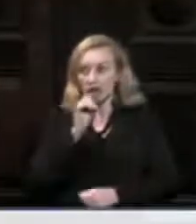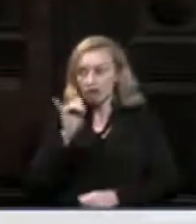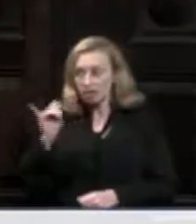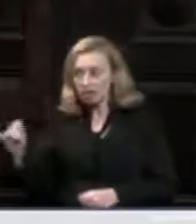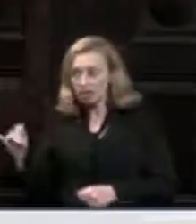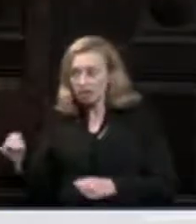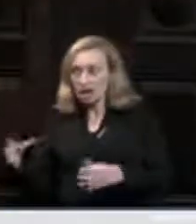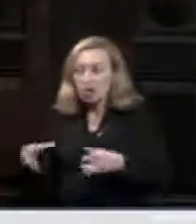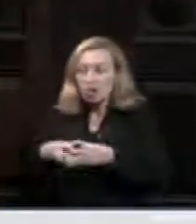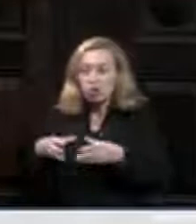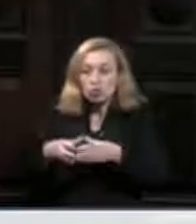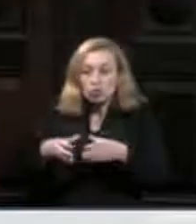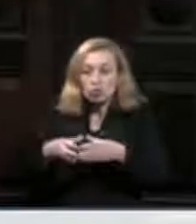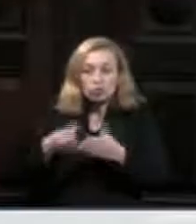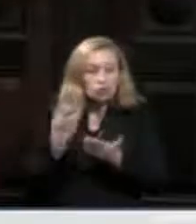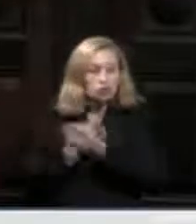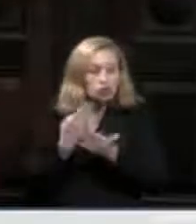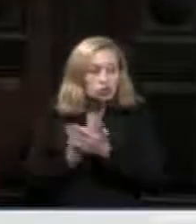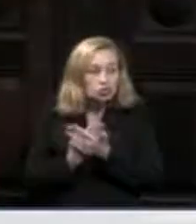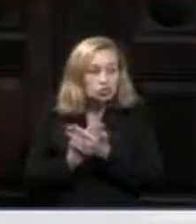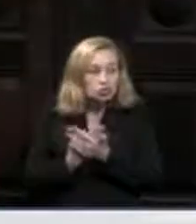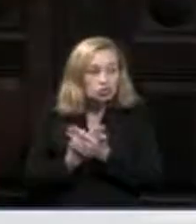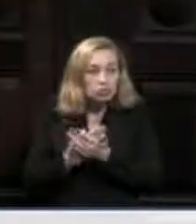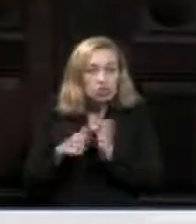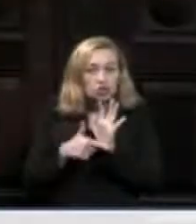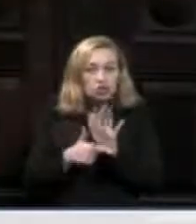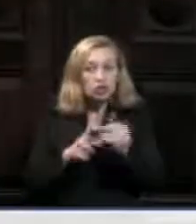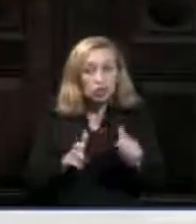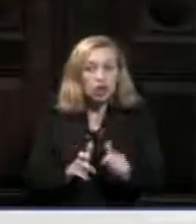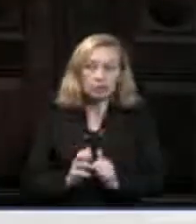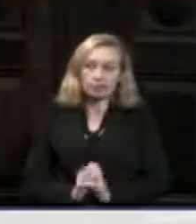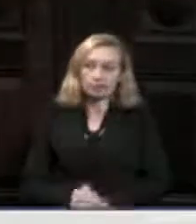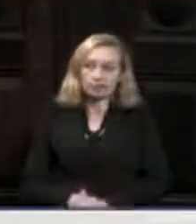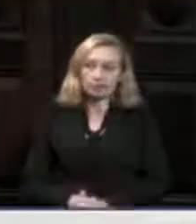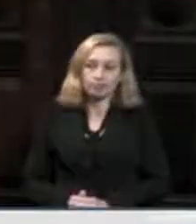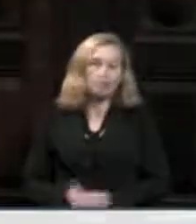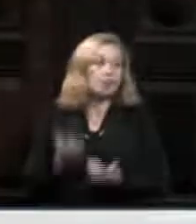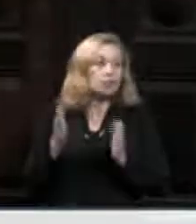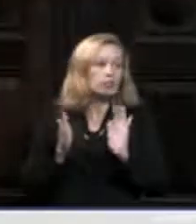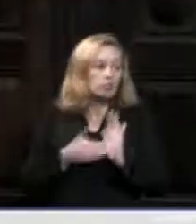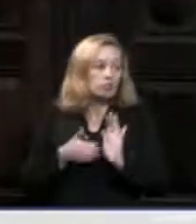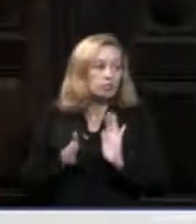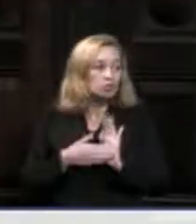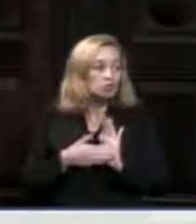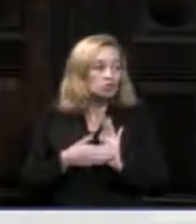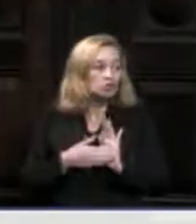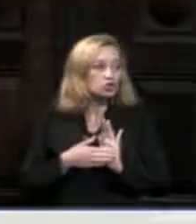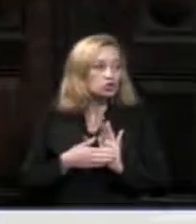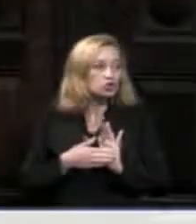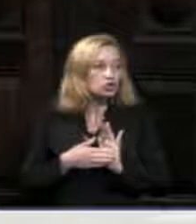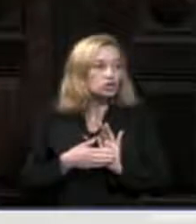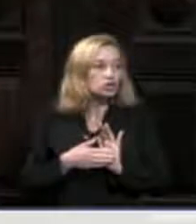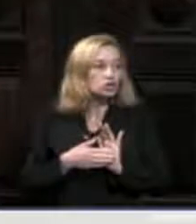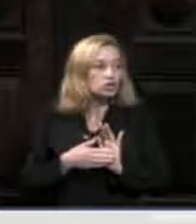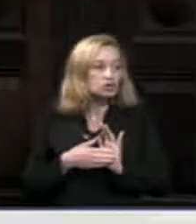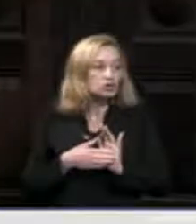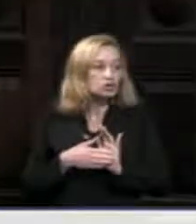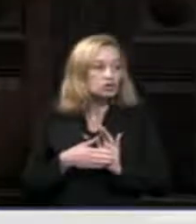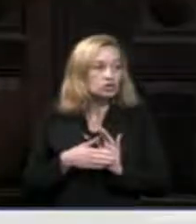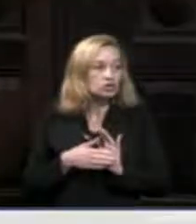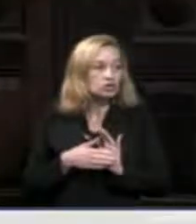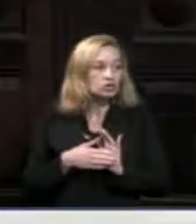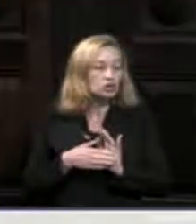a sugestão de retirada da área do parque, a proposta de ocupação,